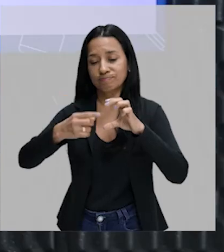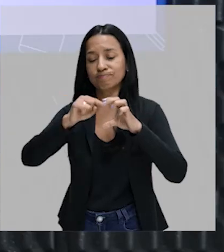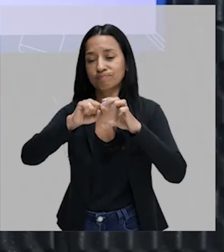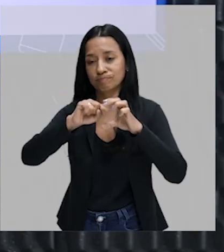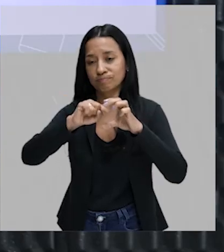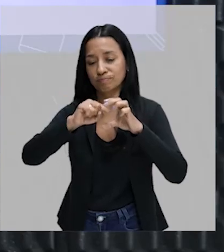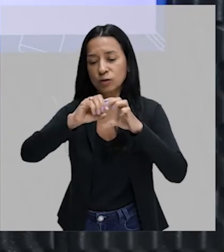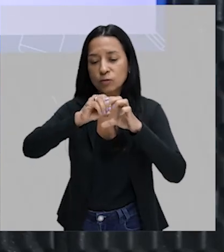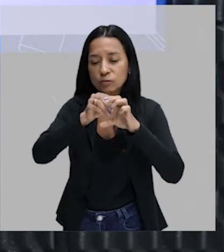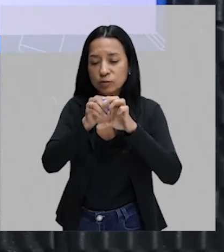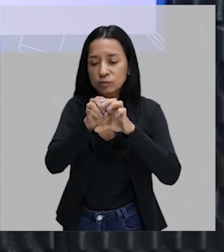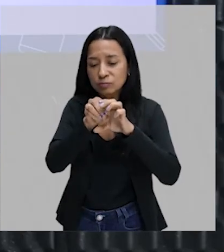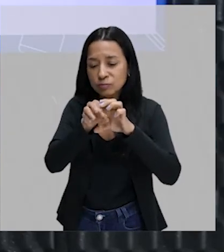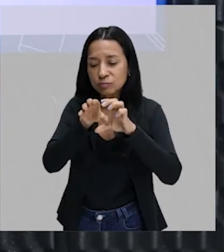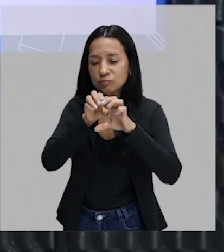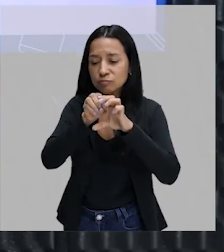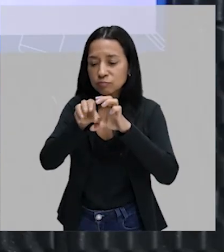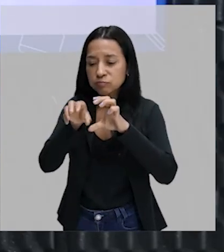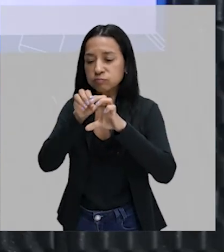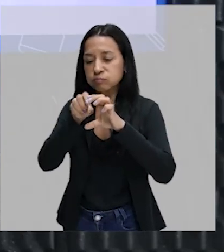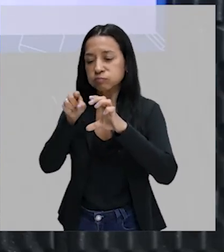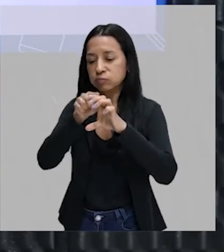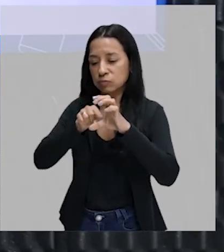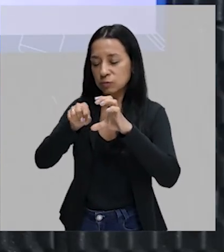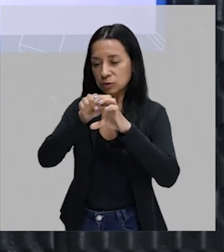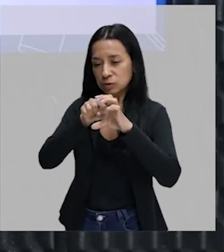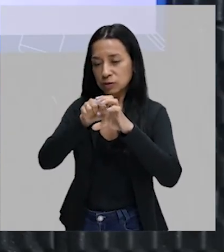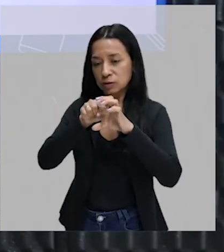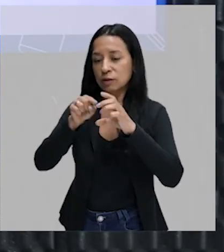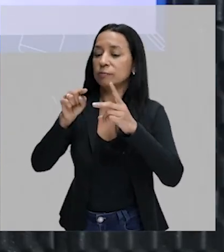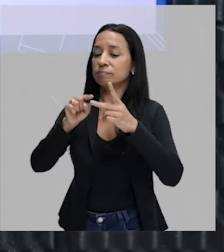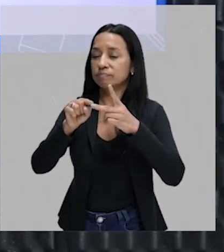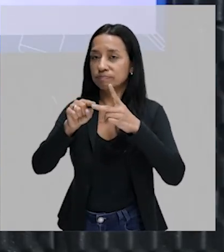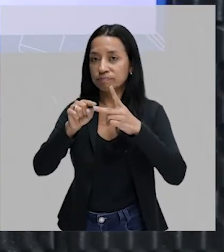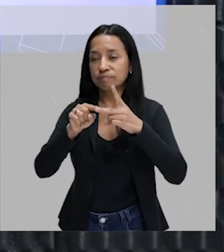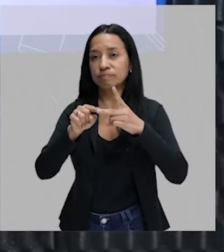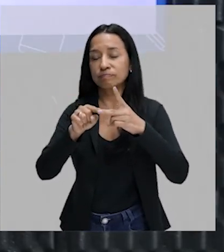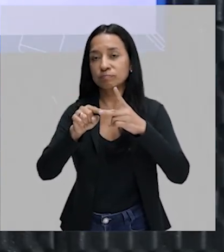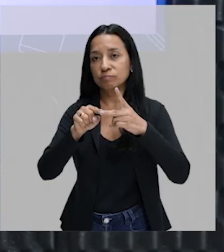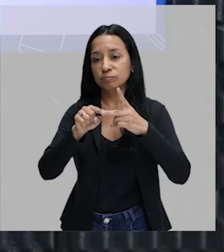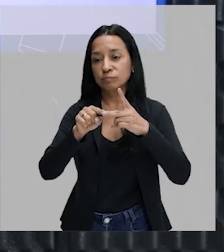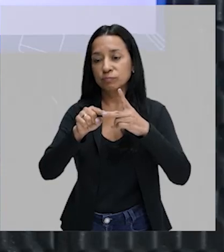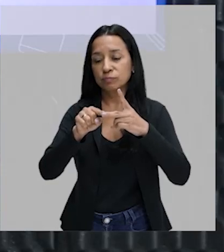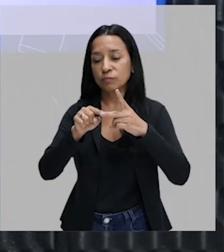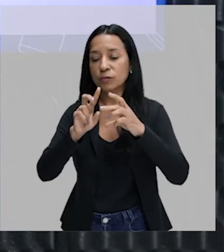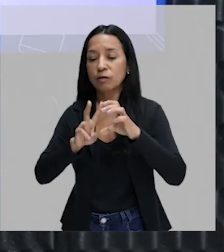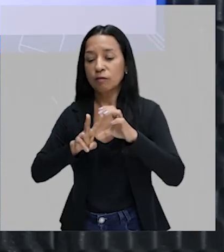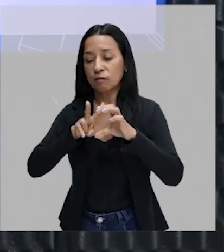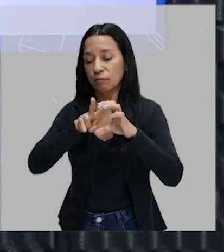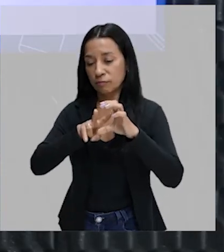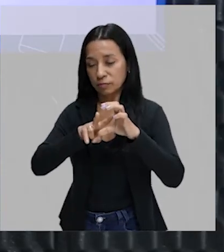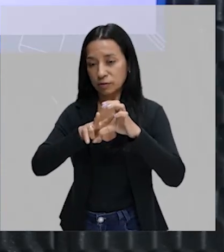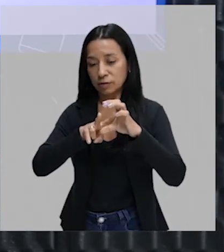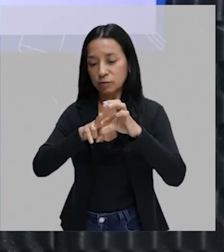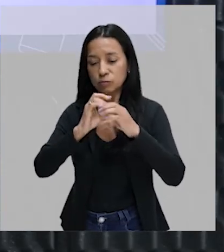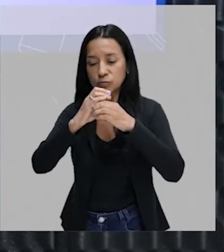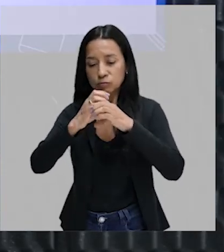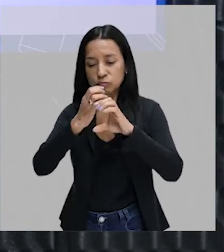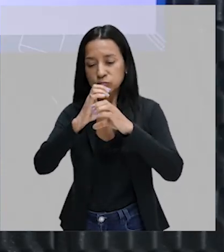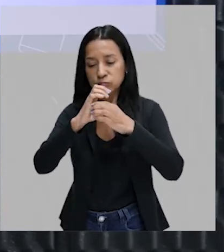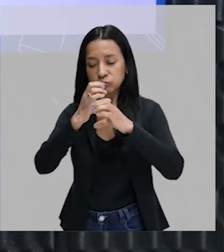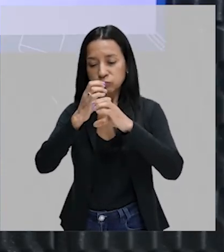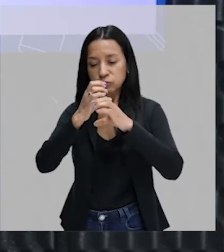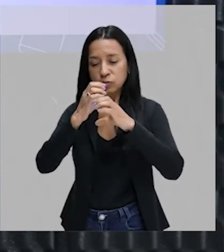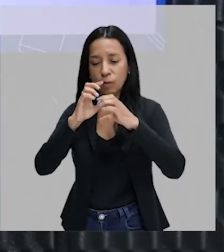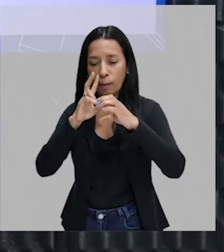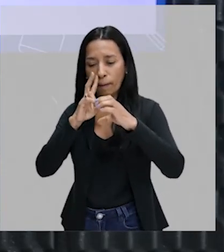disperso, espalhado dentro da célula. Já uma célula eucariótica, você olha para ela no microscópio,